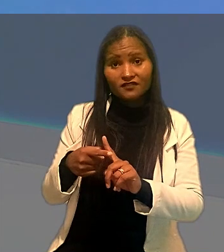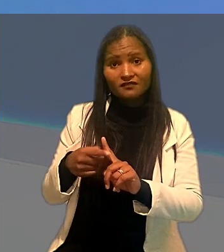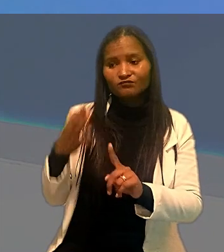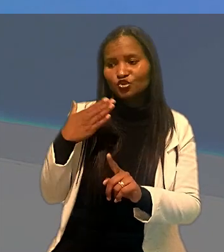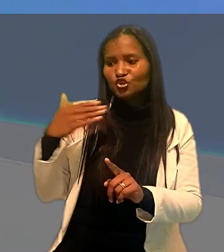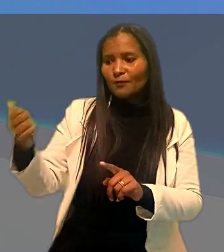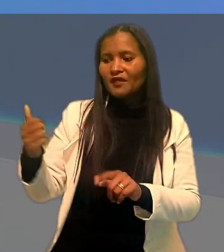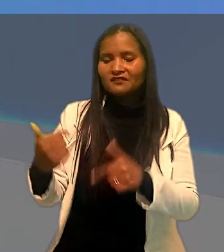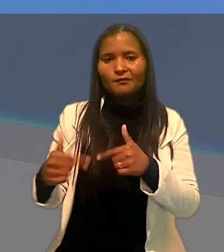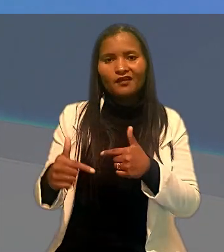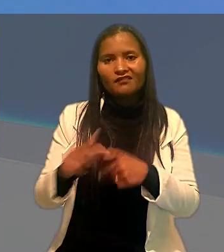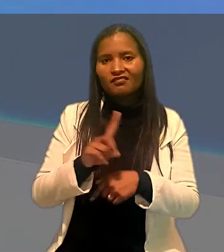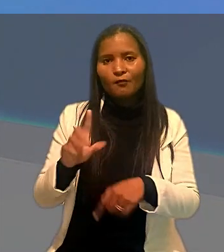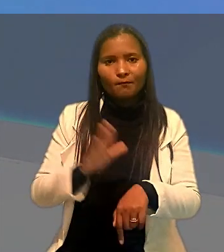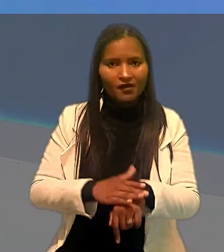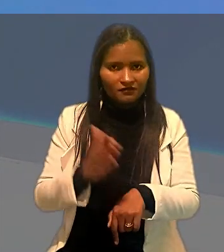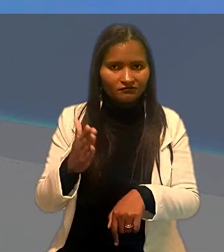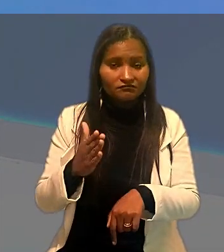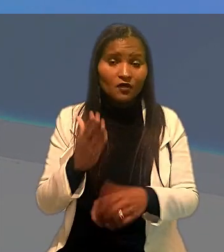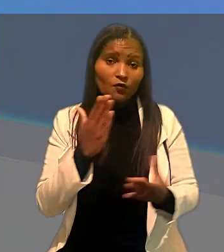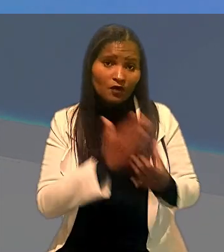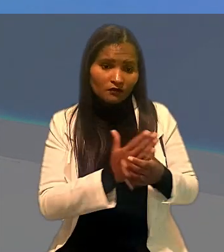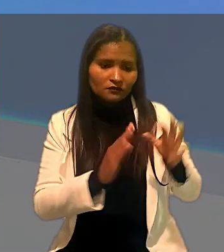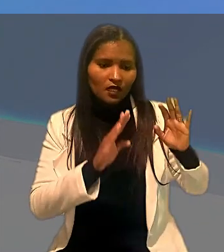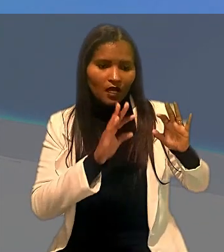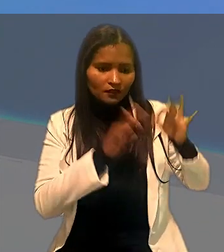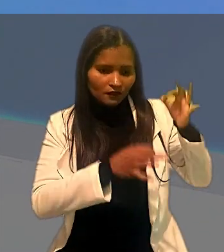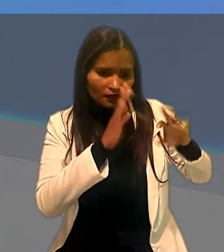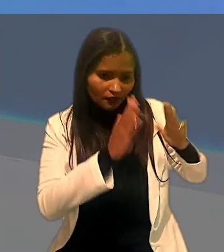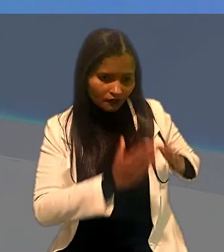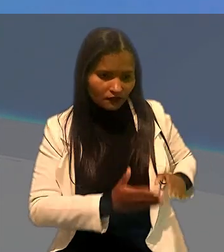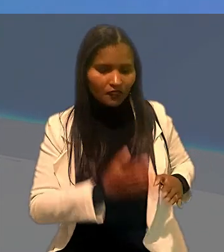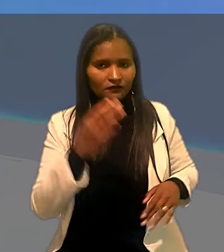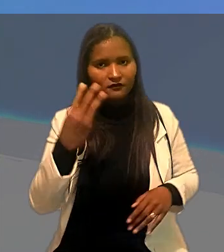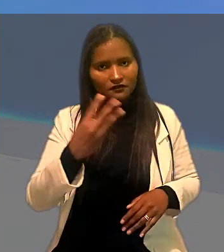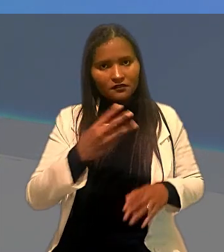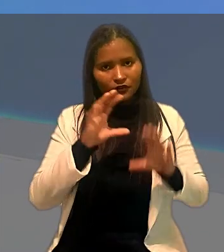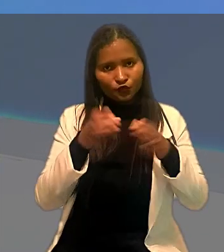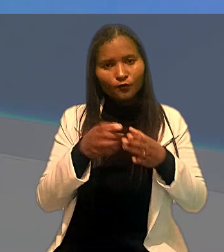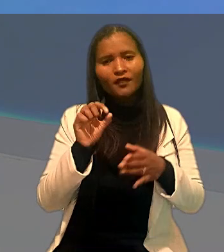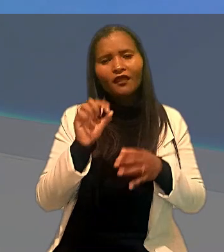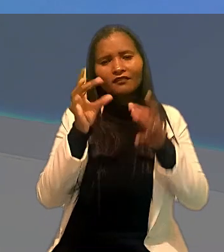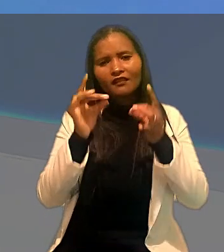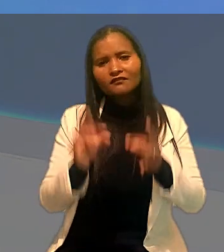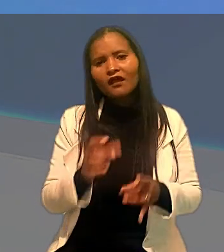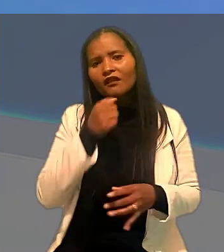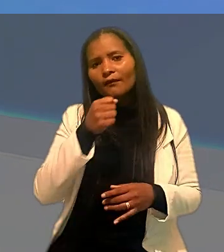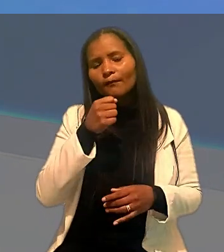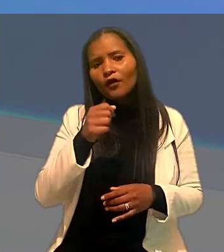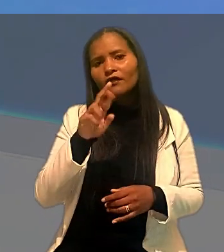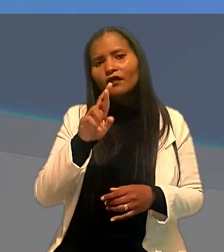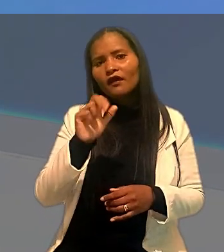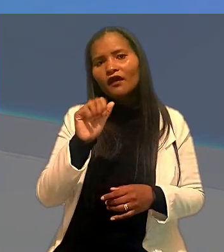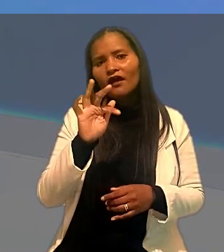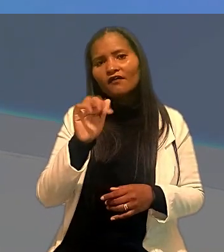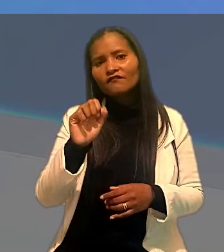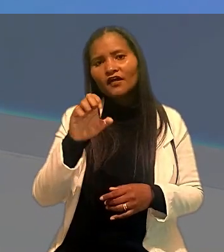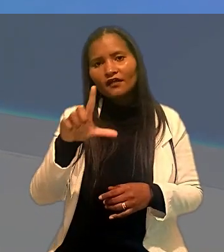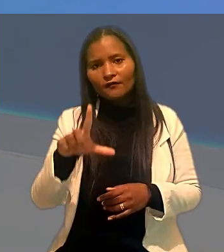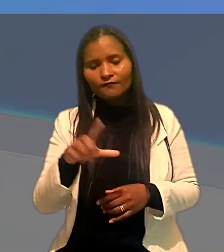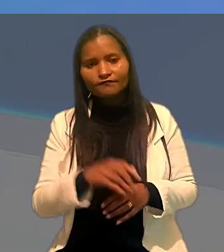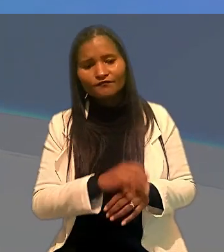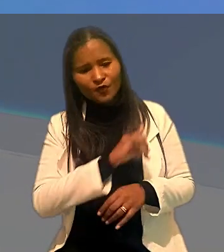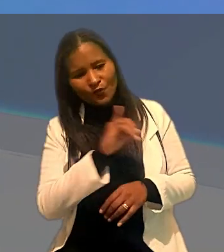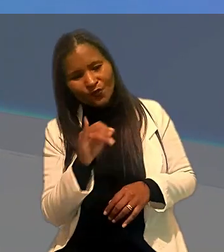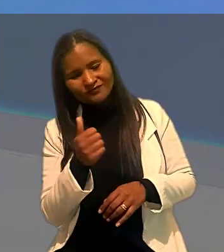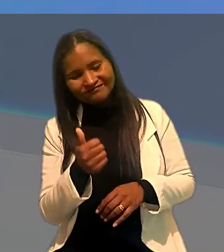estava grávida. O caso foi analisado pela 3ª turma e quem tem os detalhes dessa história é o repórter Rafael Oliveira. Oi, Rafael.